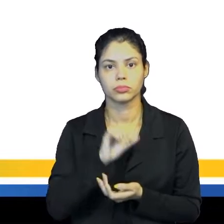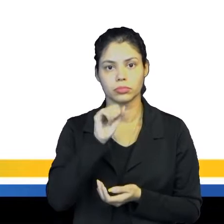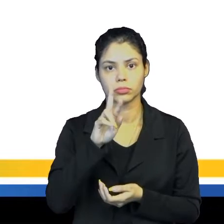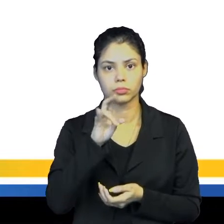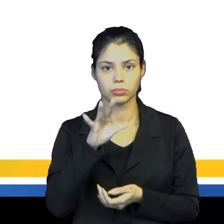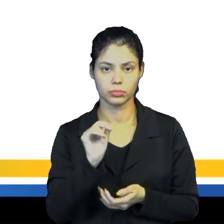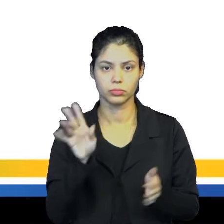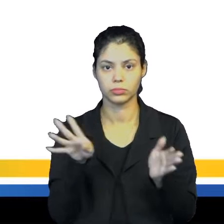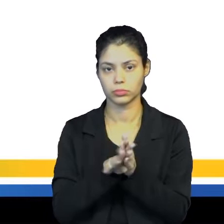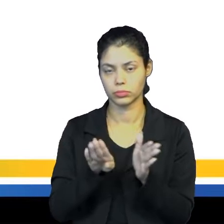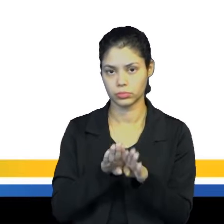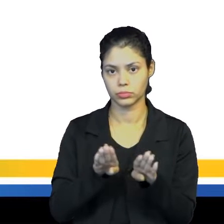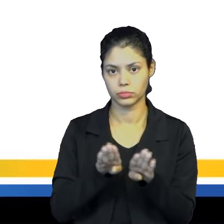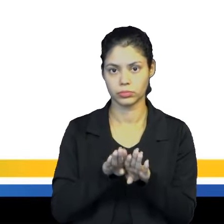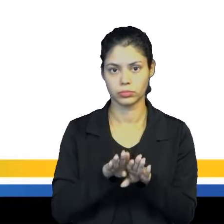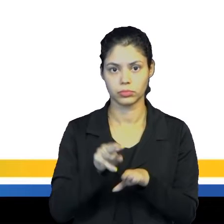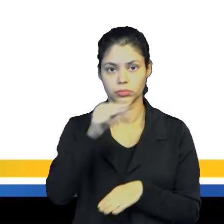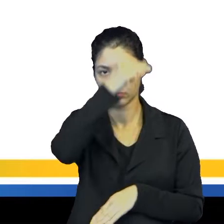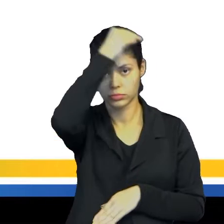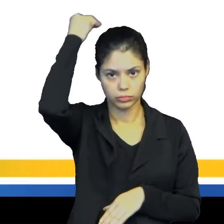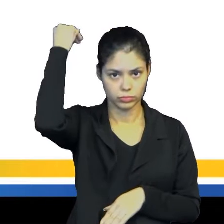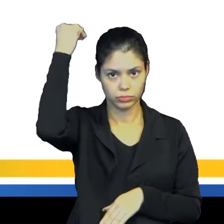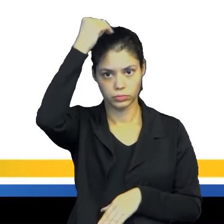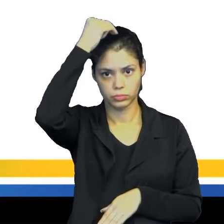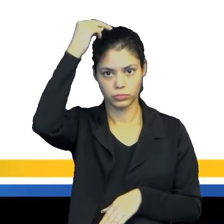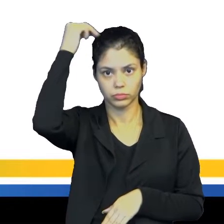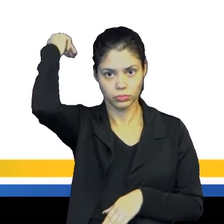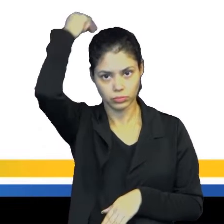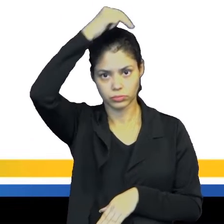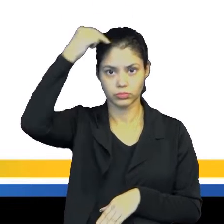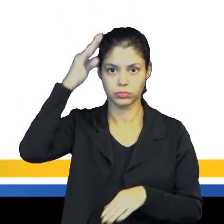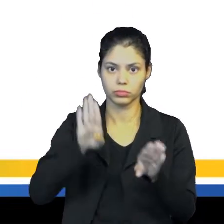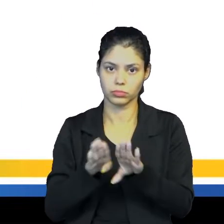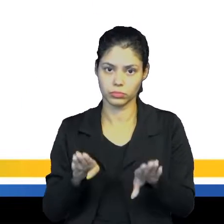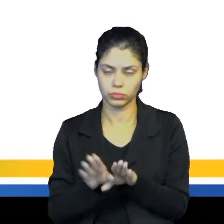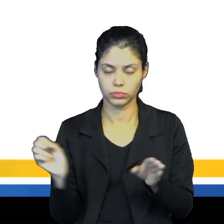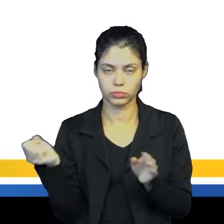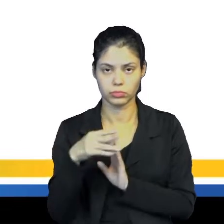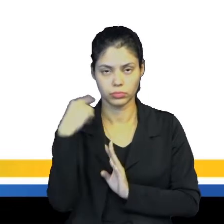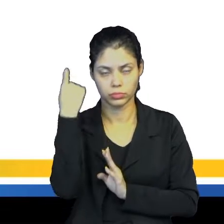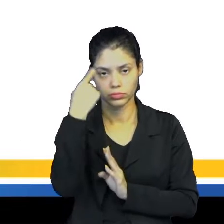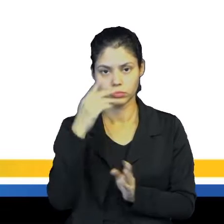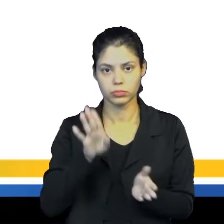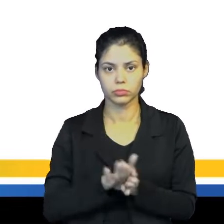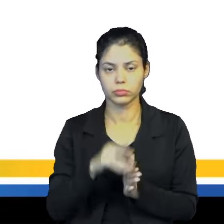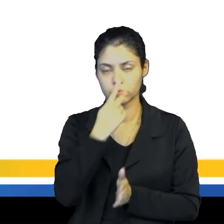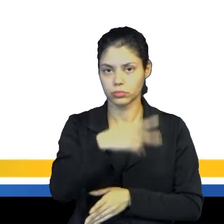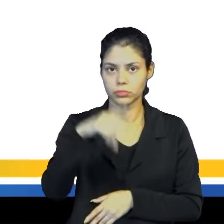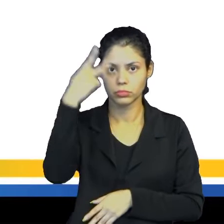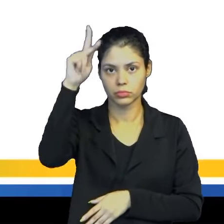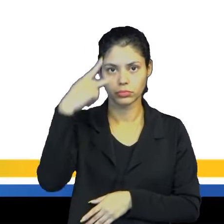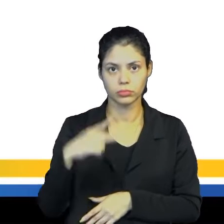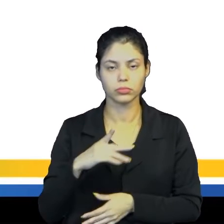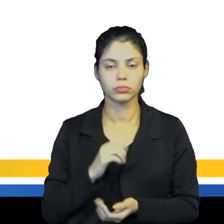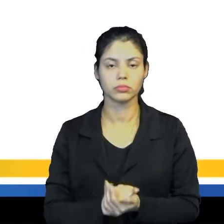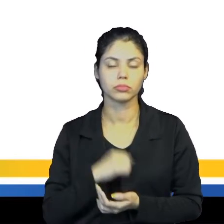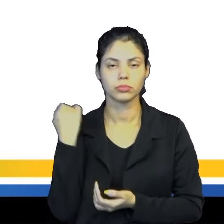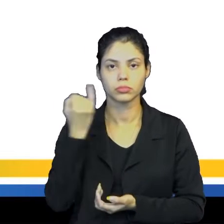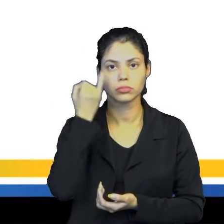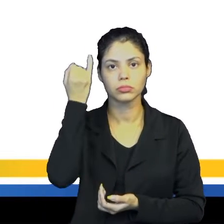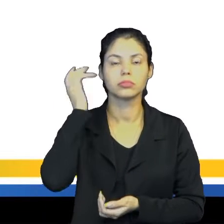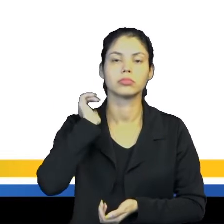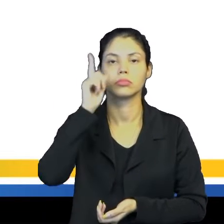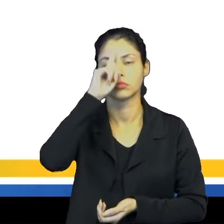Martín. A gente tem a independência do México, ali, o vice-reino da Nova Espanha, né, onde o padre Hidalgo, né, era um dos